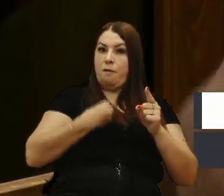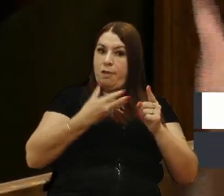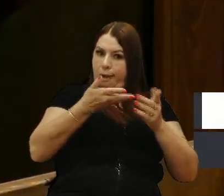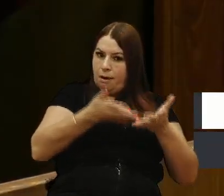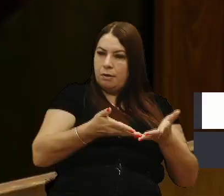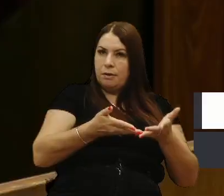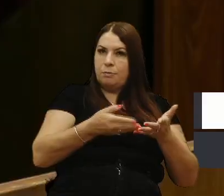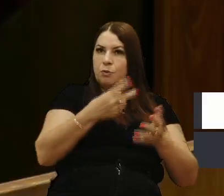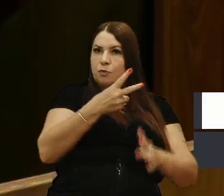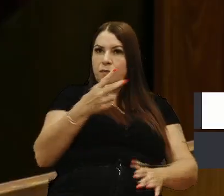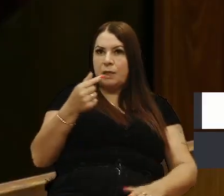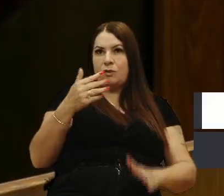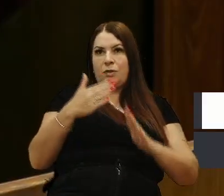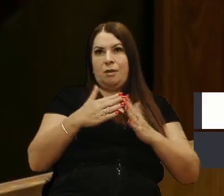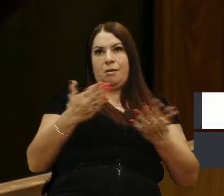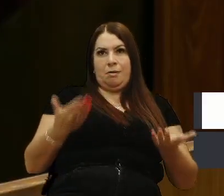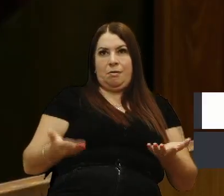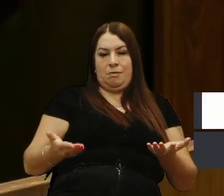são 227 casas.